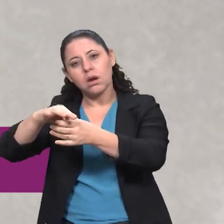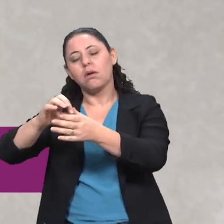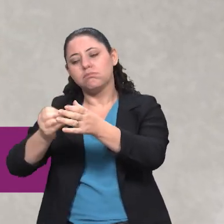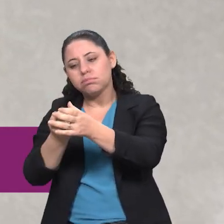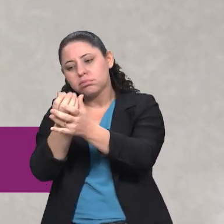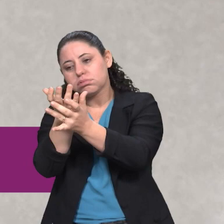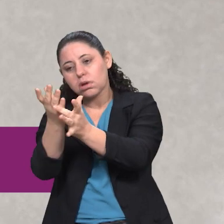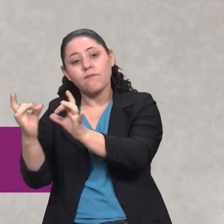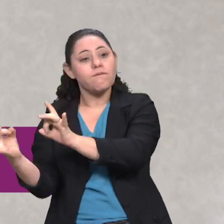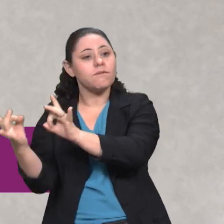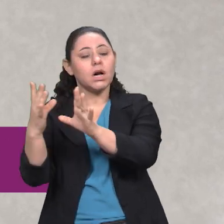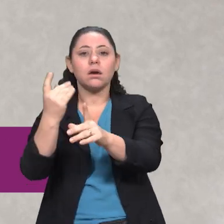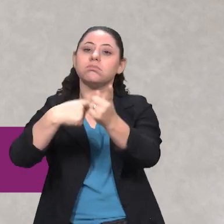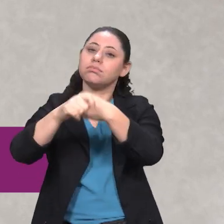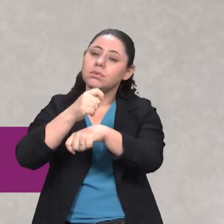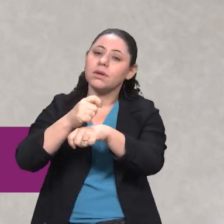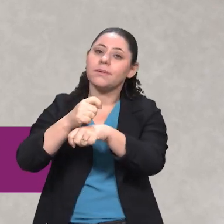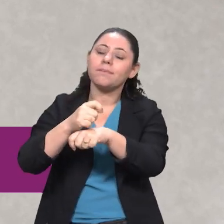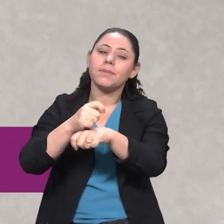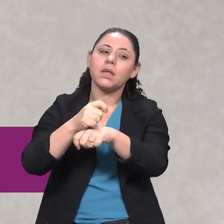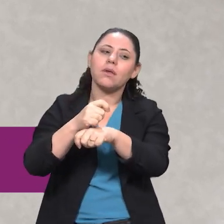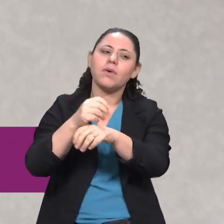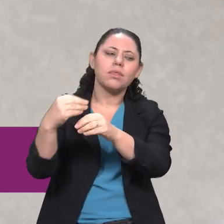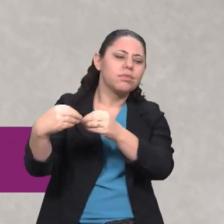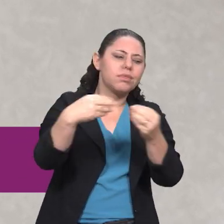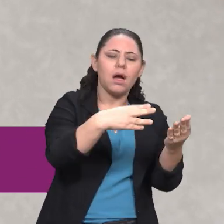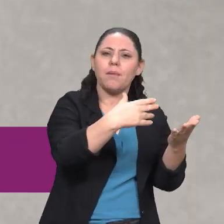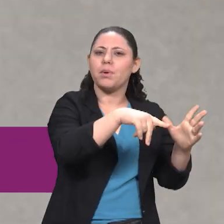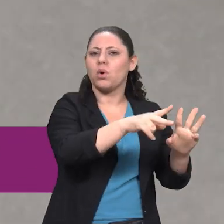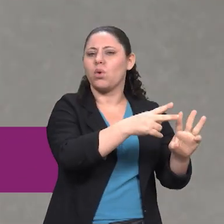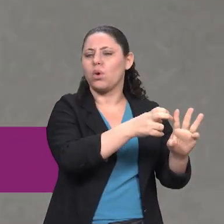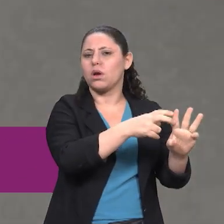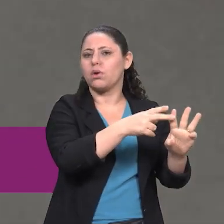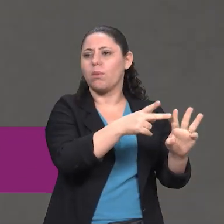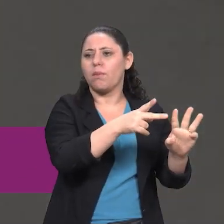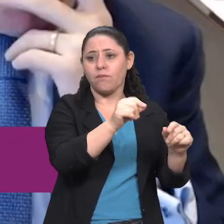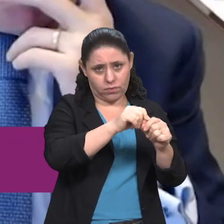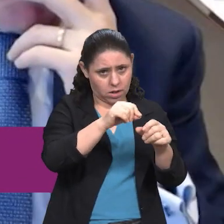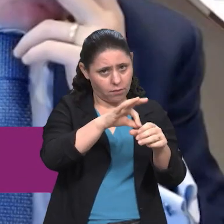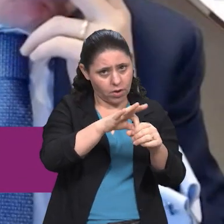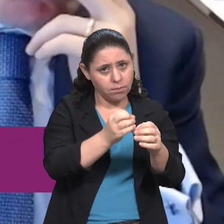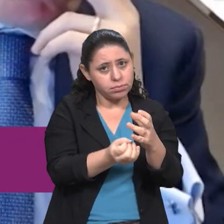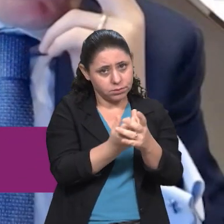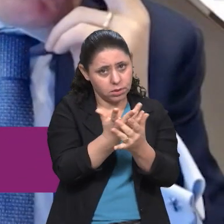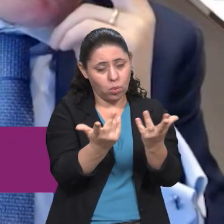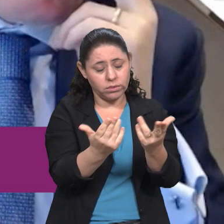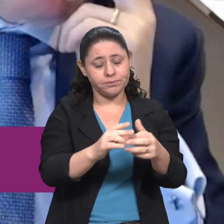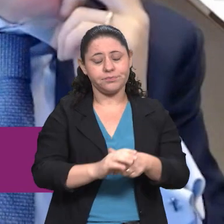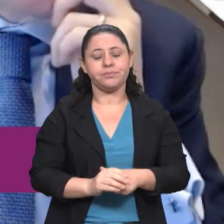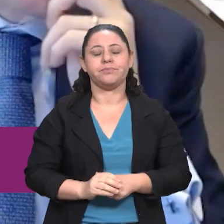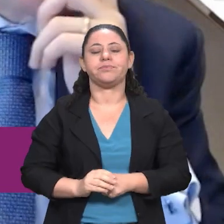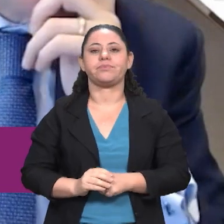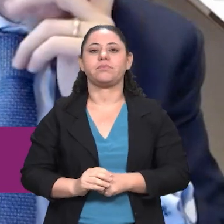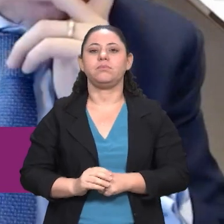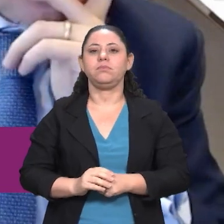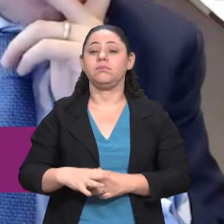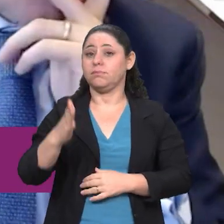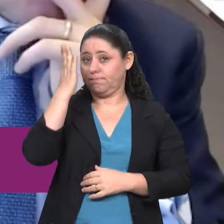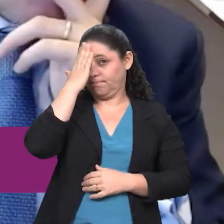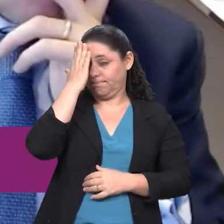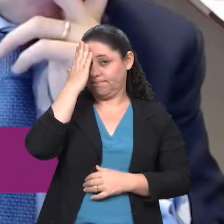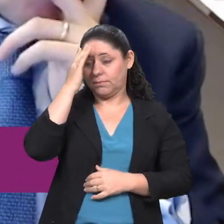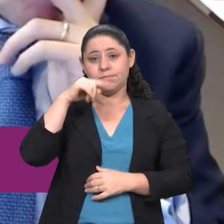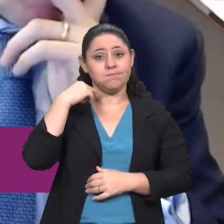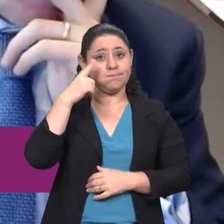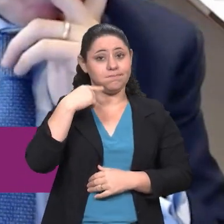realmente uma dúvida importante de ser solucionada. Né? Bom, e eu sei que na área de vocês, né, no caso dos